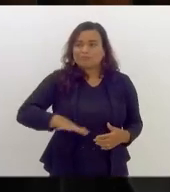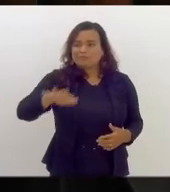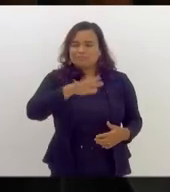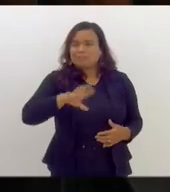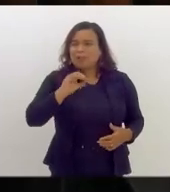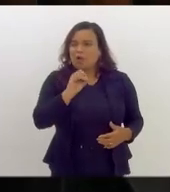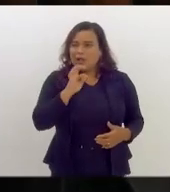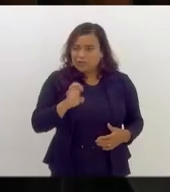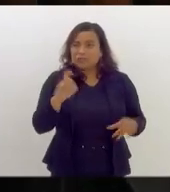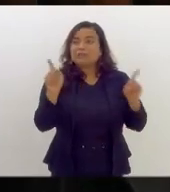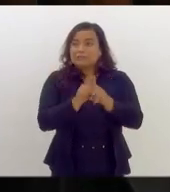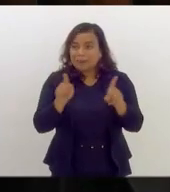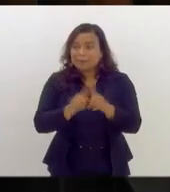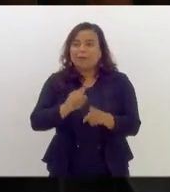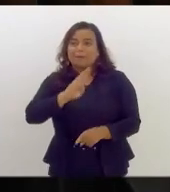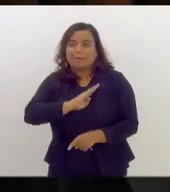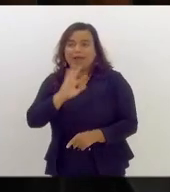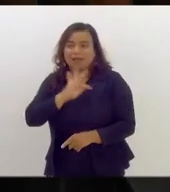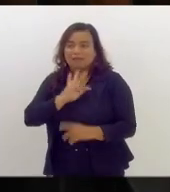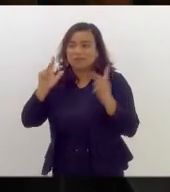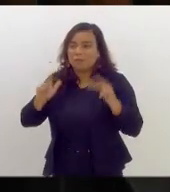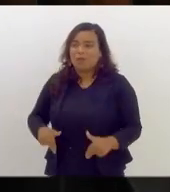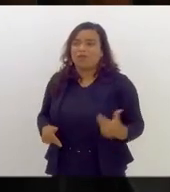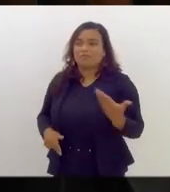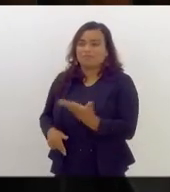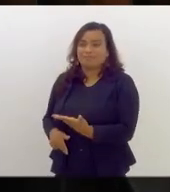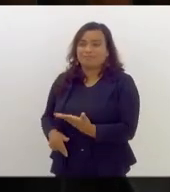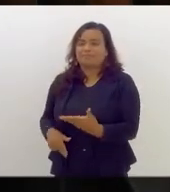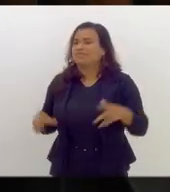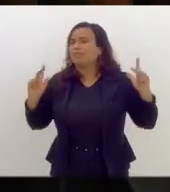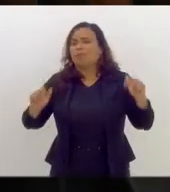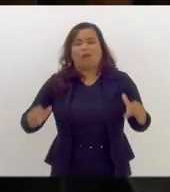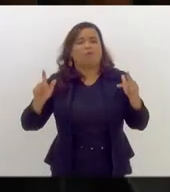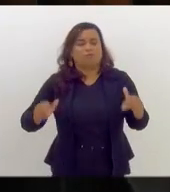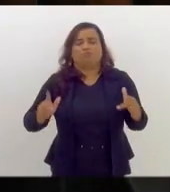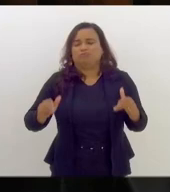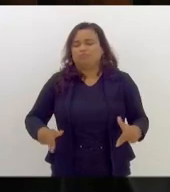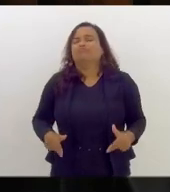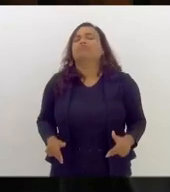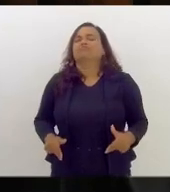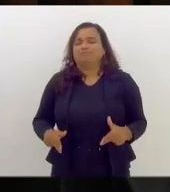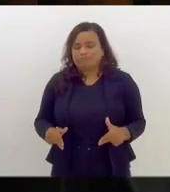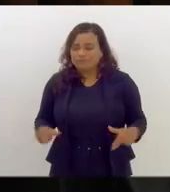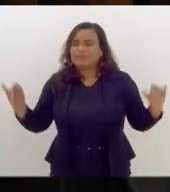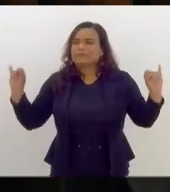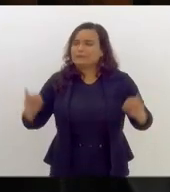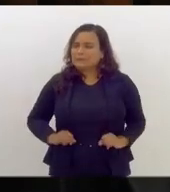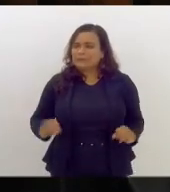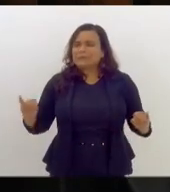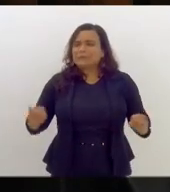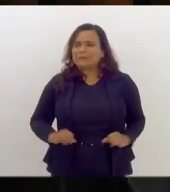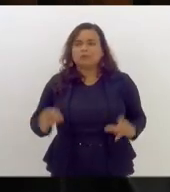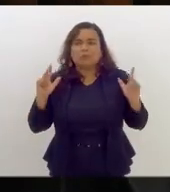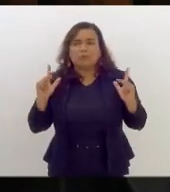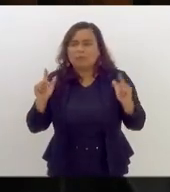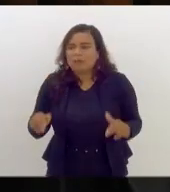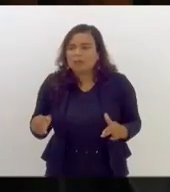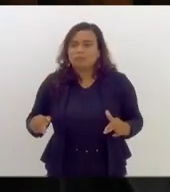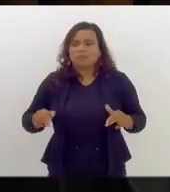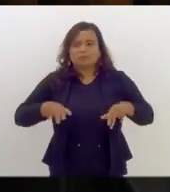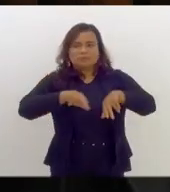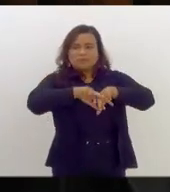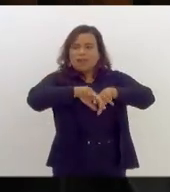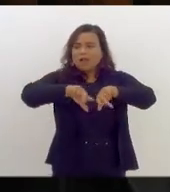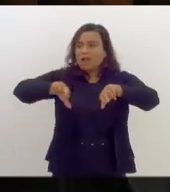drama também da Baixada Fluminense é o drama também de tantos outros